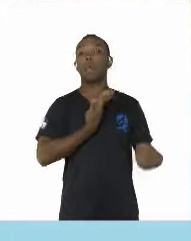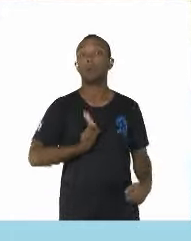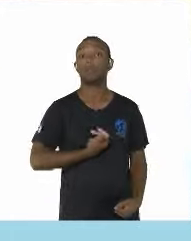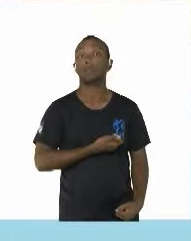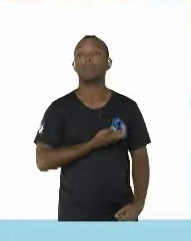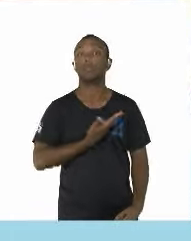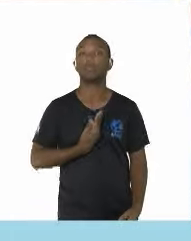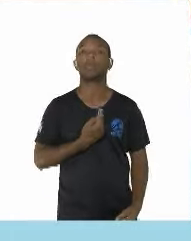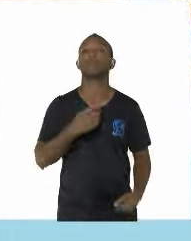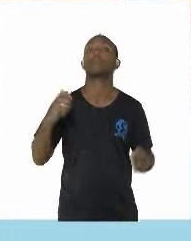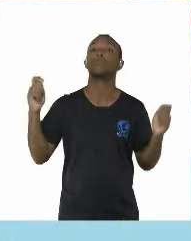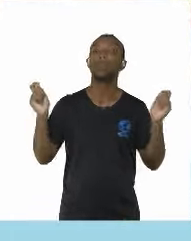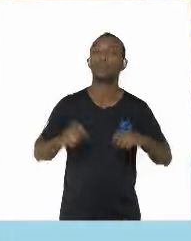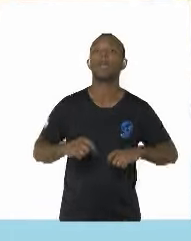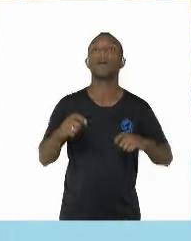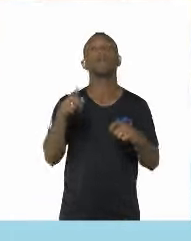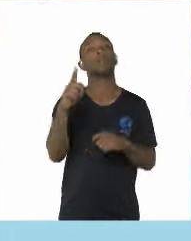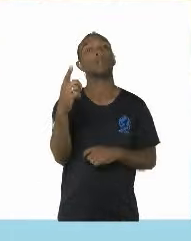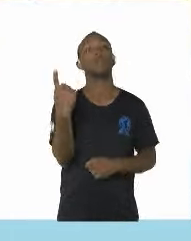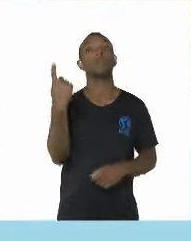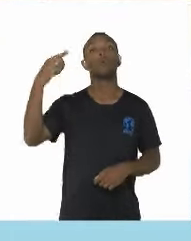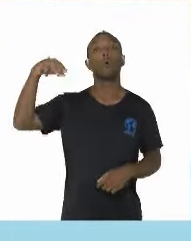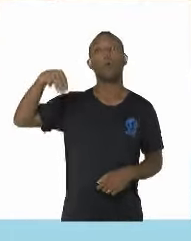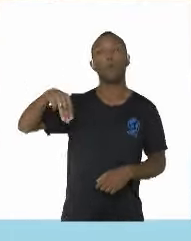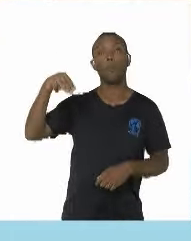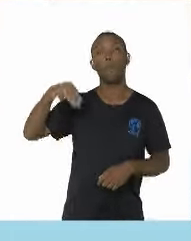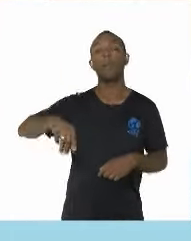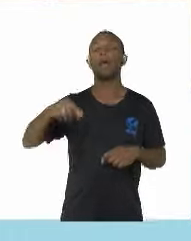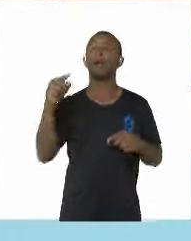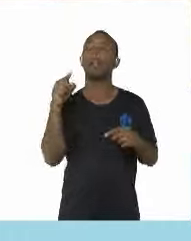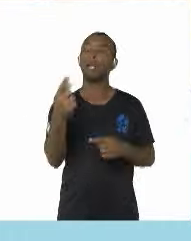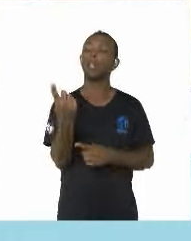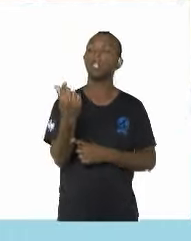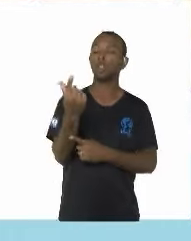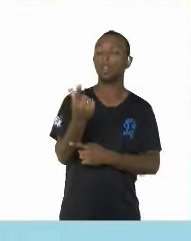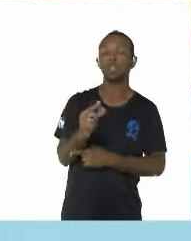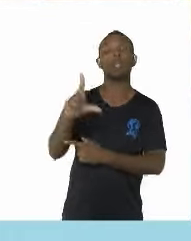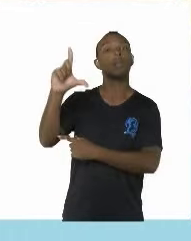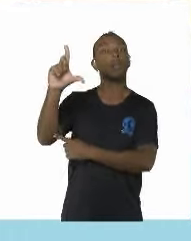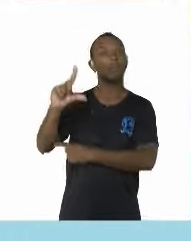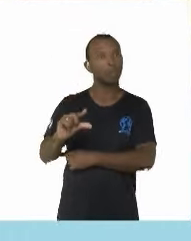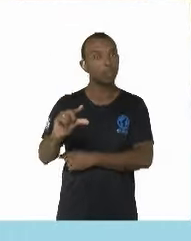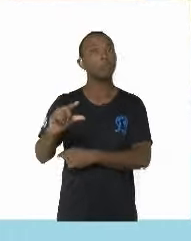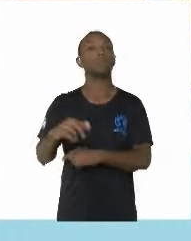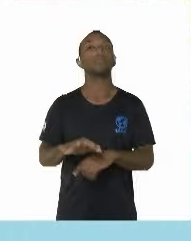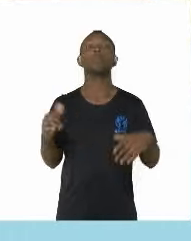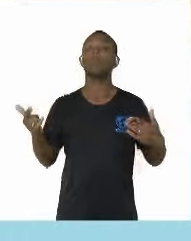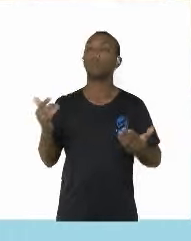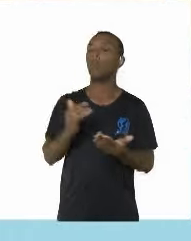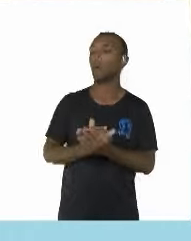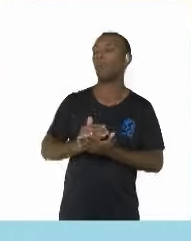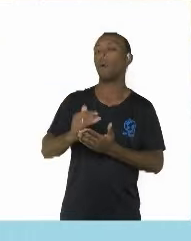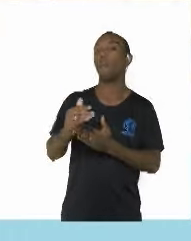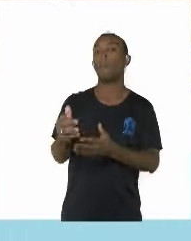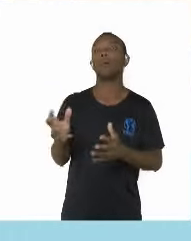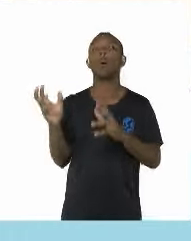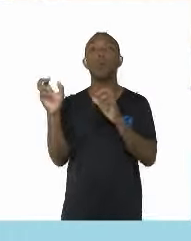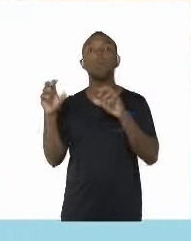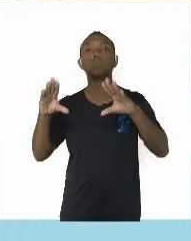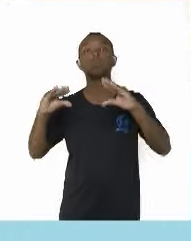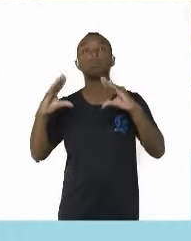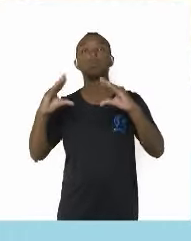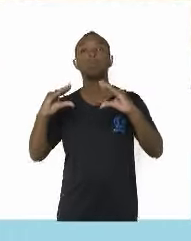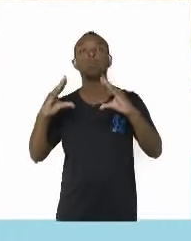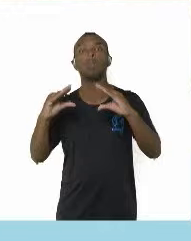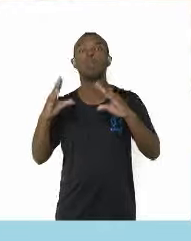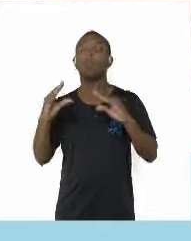fazer ali pedaços de 1 metro, né? E um custo mais baixo. Então eu comecei a fazer almofadas e fazer bolsas para a minha marca